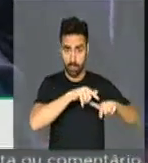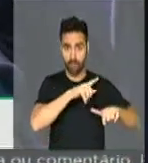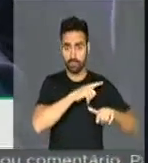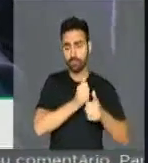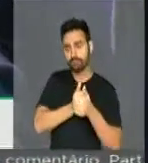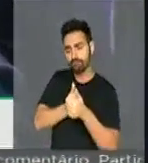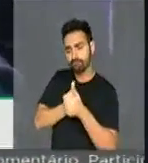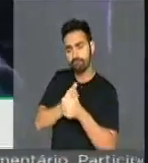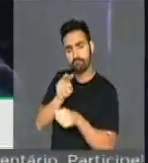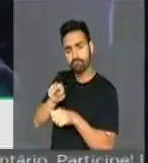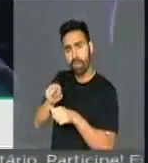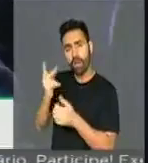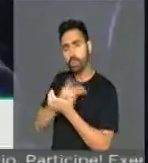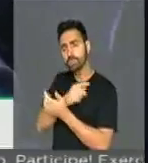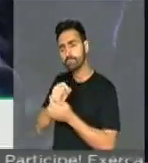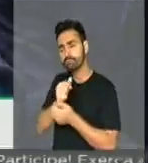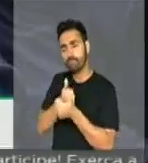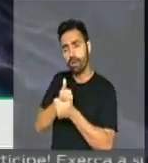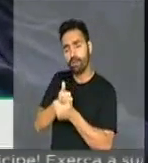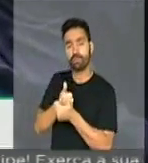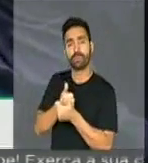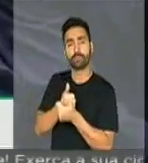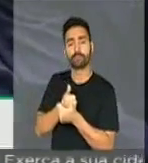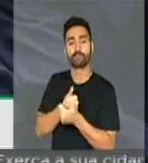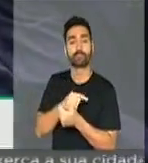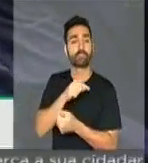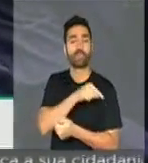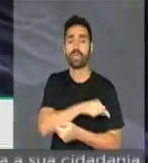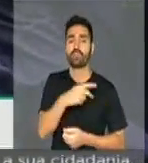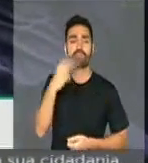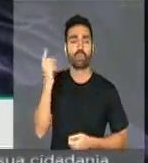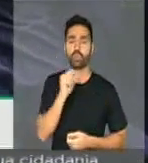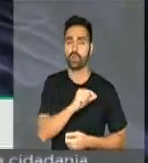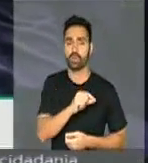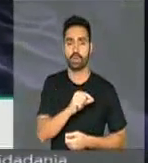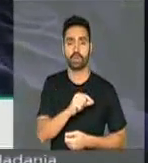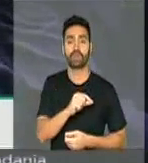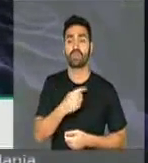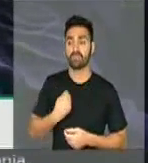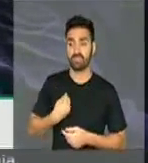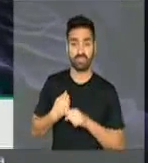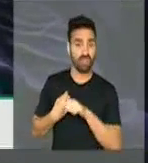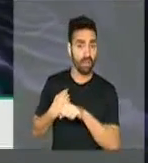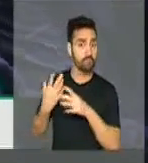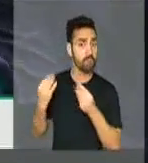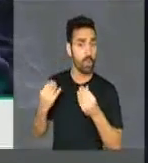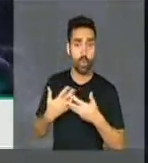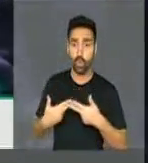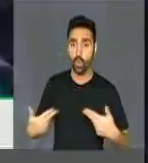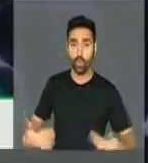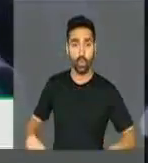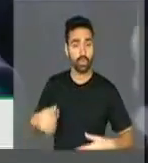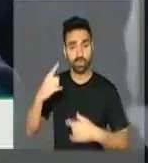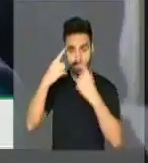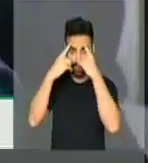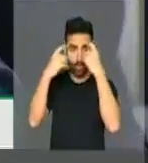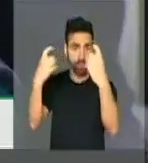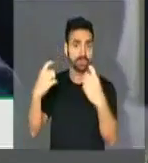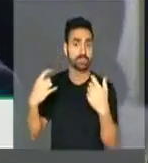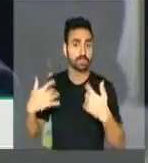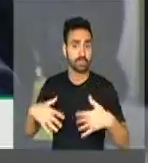caso, disse o seguinte: a situação lá está muito violenta.